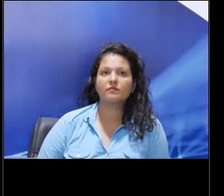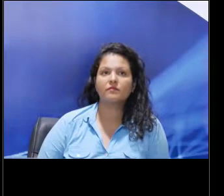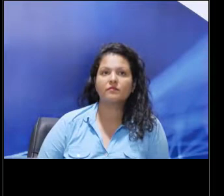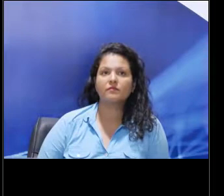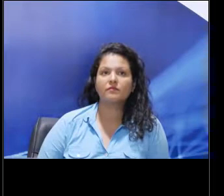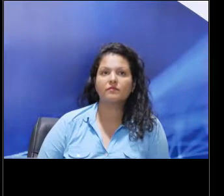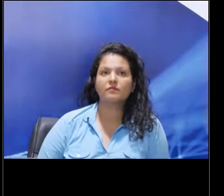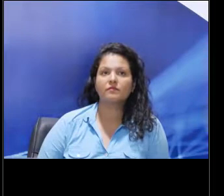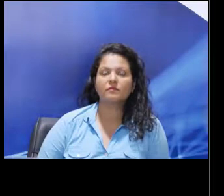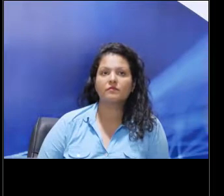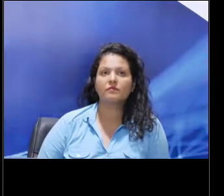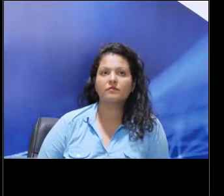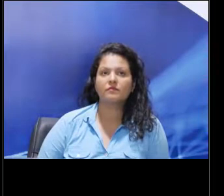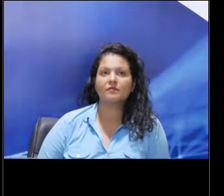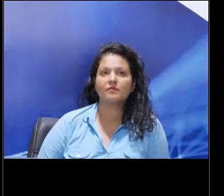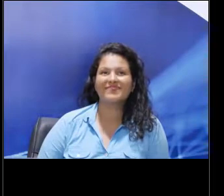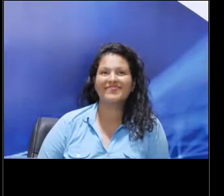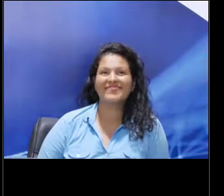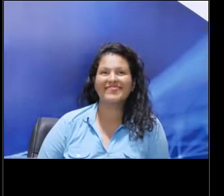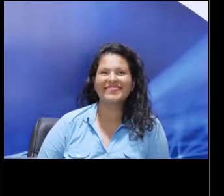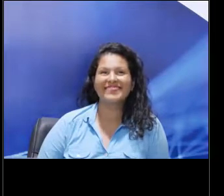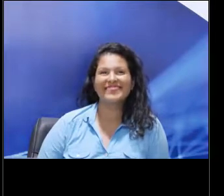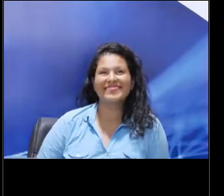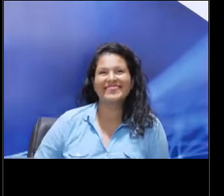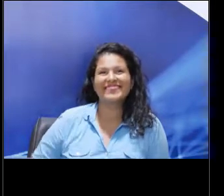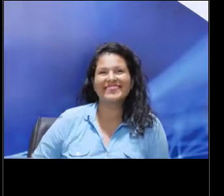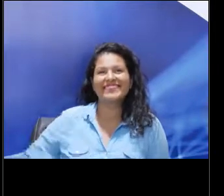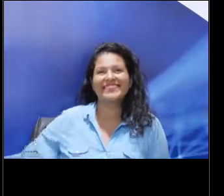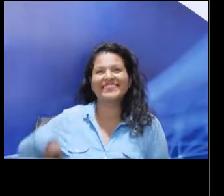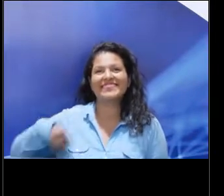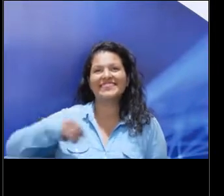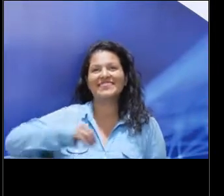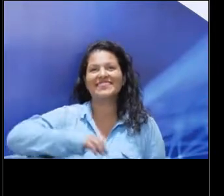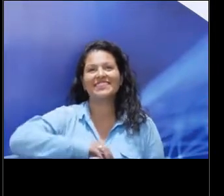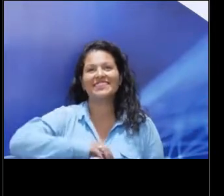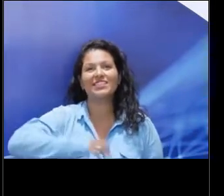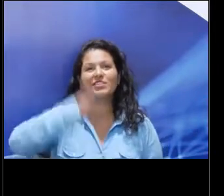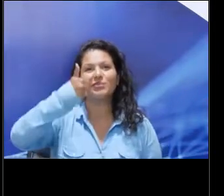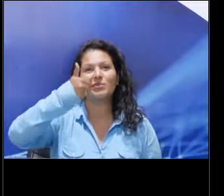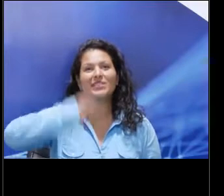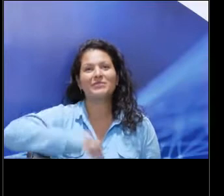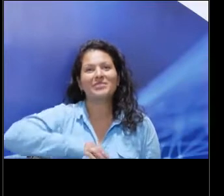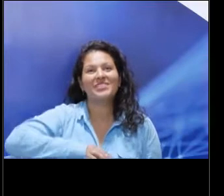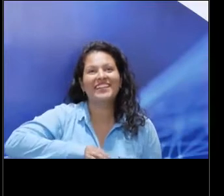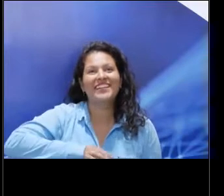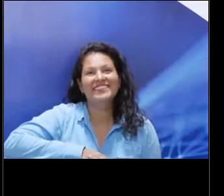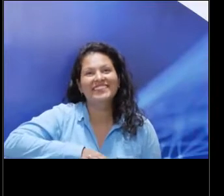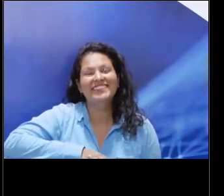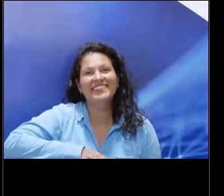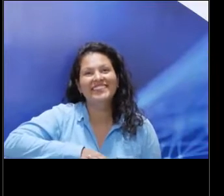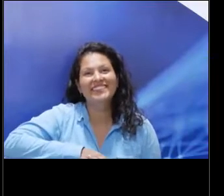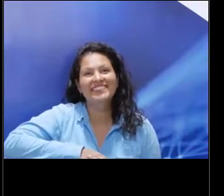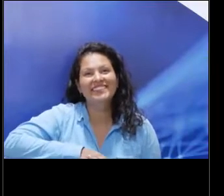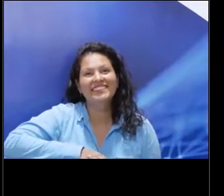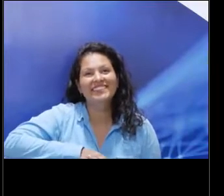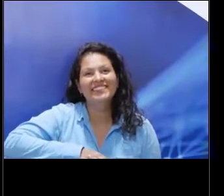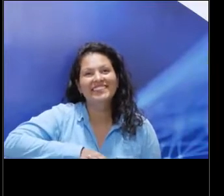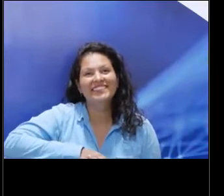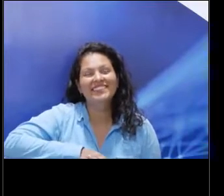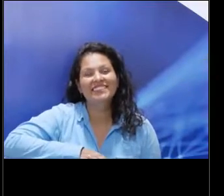vocês estão vendo que eu falo bastante, né? Podemos continuar, né, Yasmin? Podemos continuar, tranquilo.